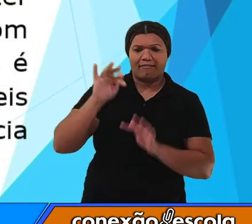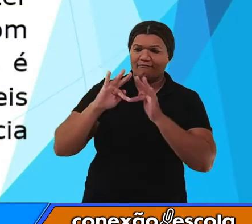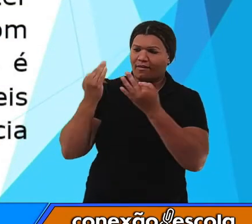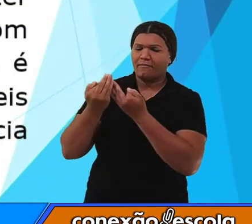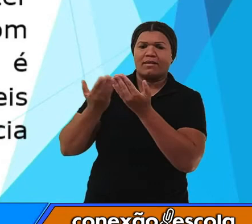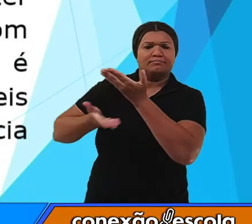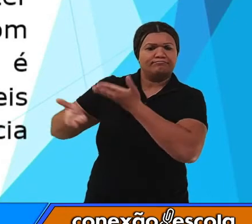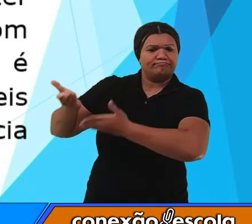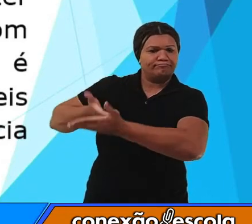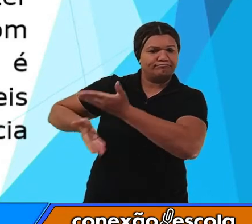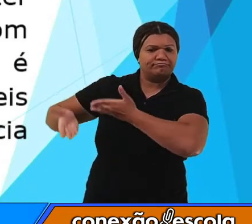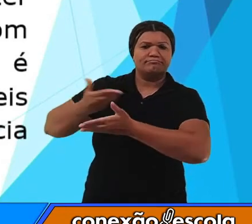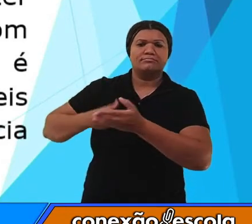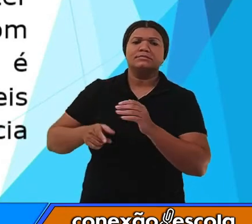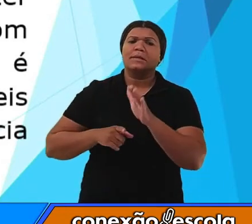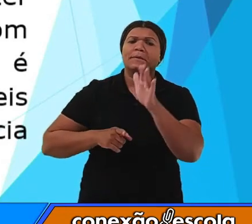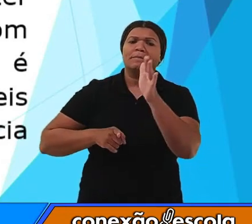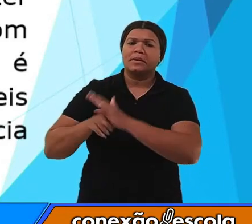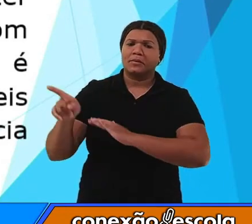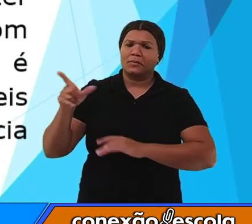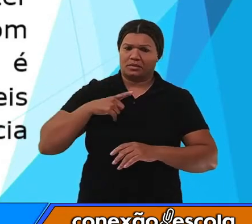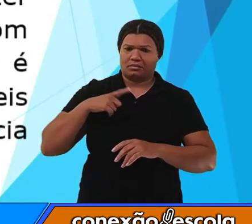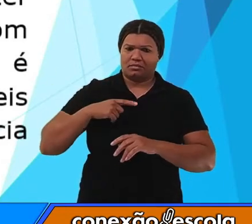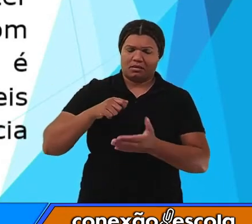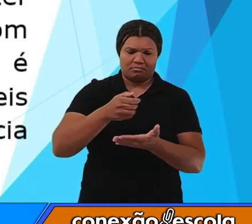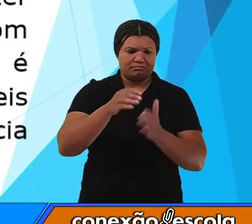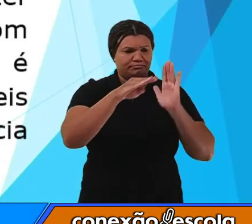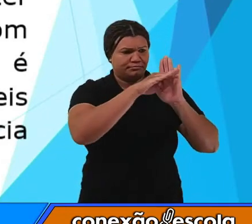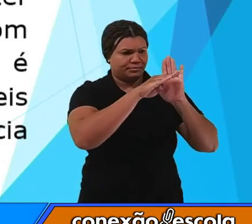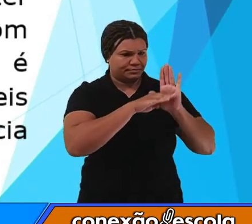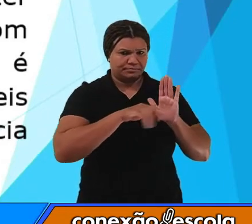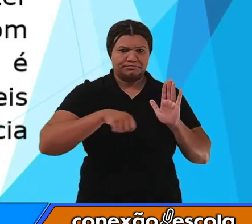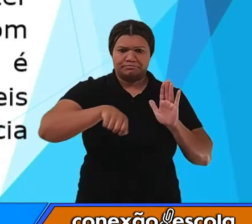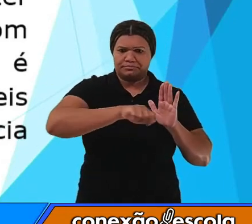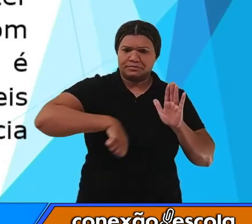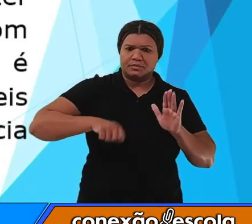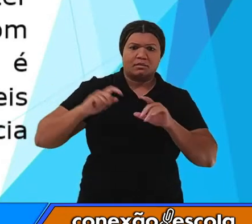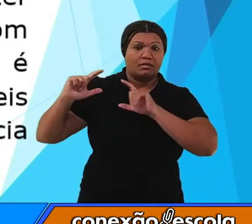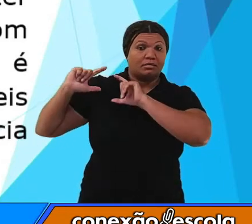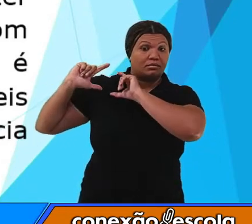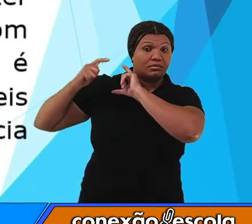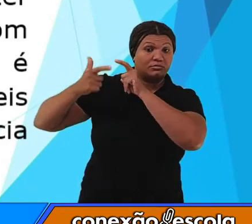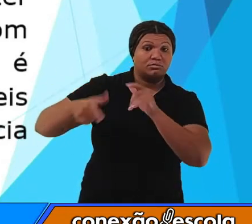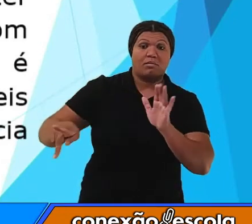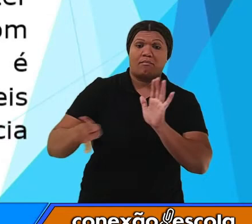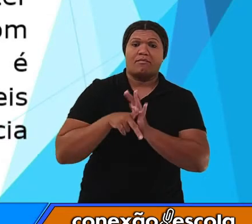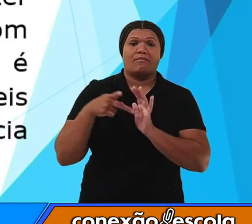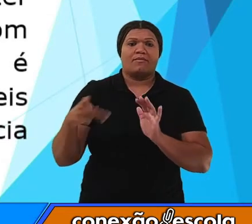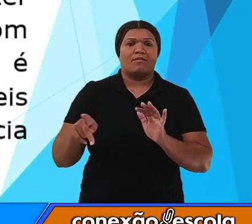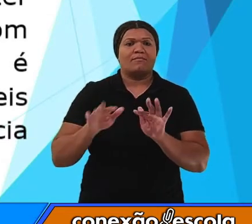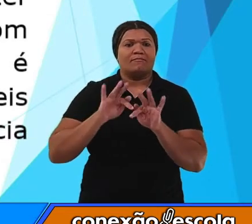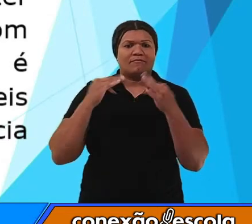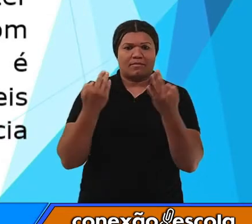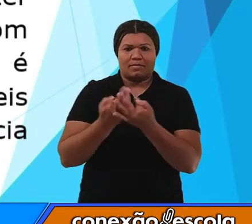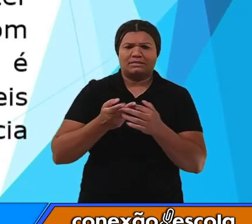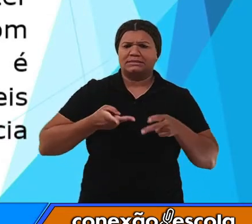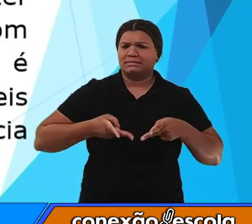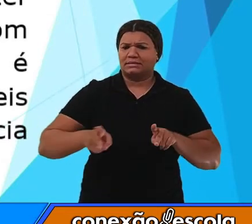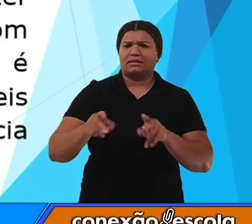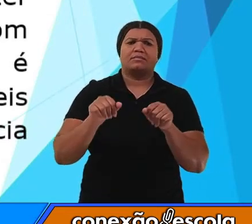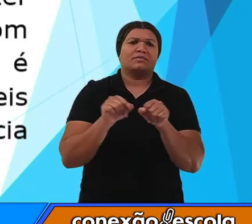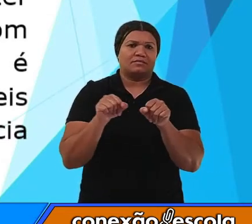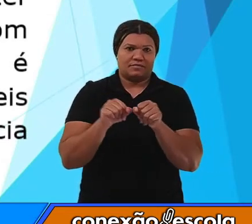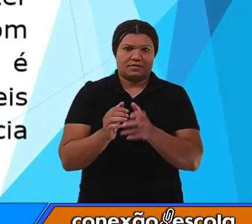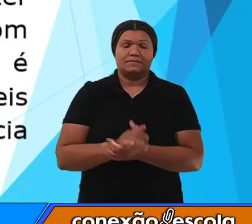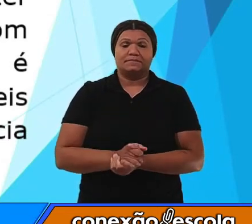familiares e veja se existe alguma receita tradicional que sempre se repete nas refeições, como um